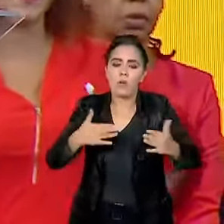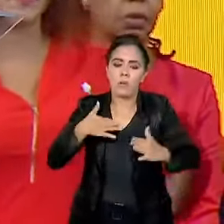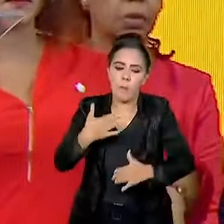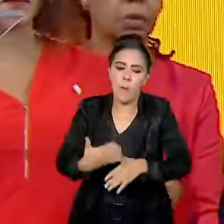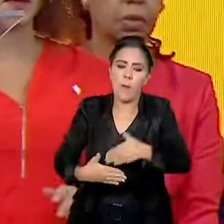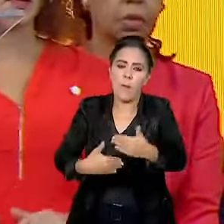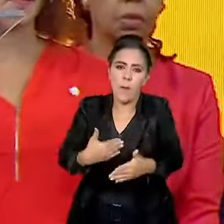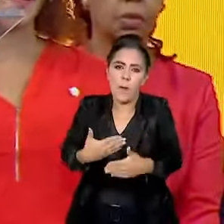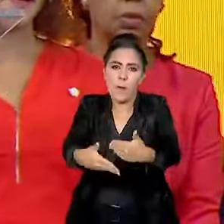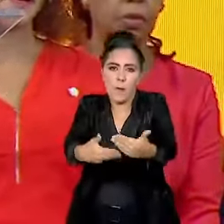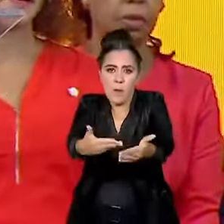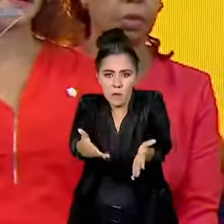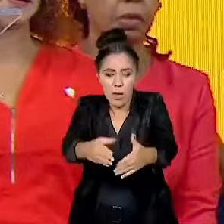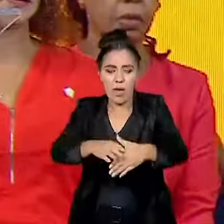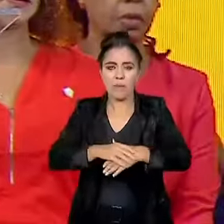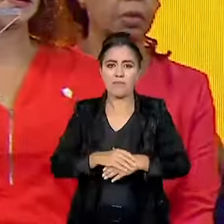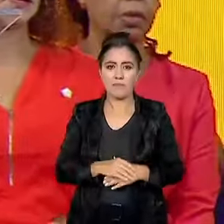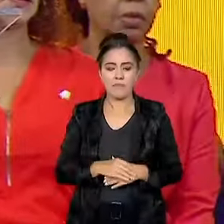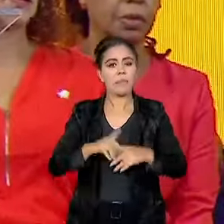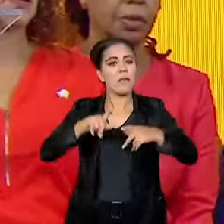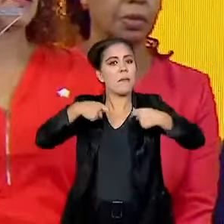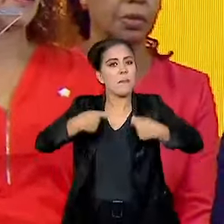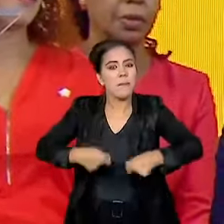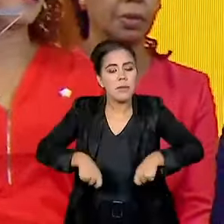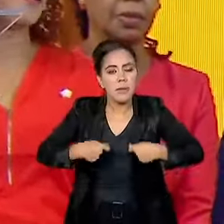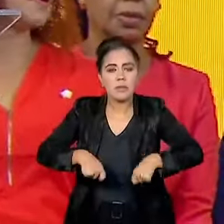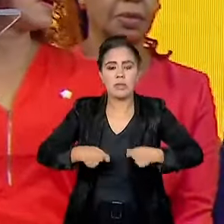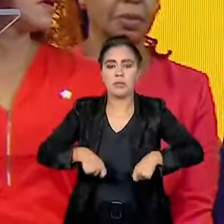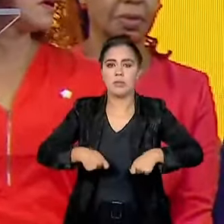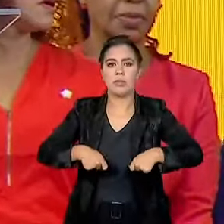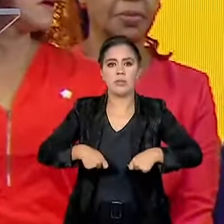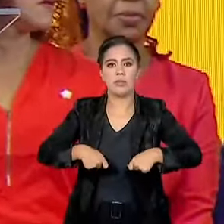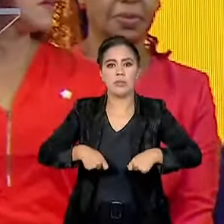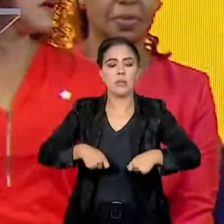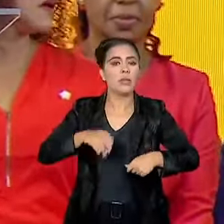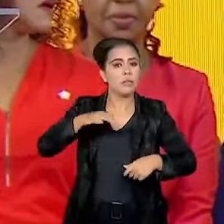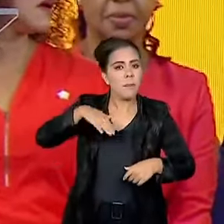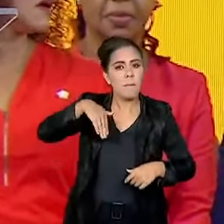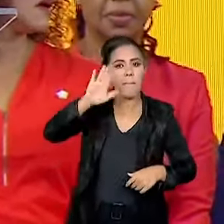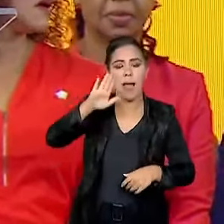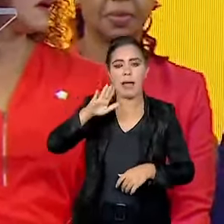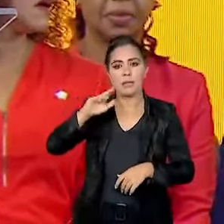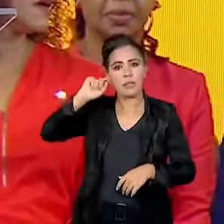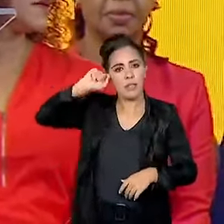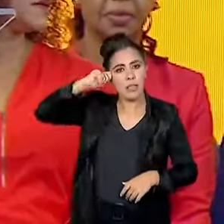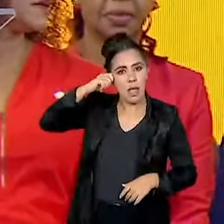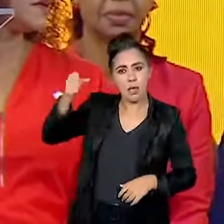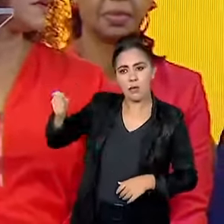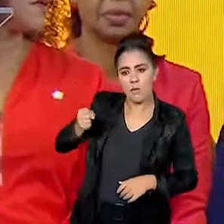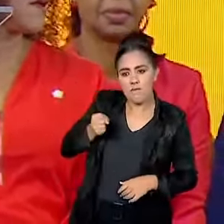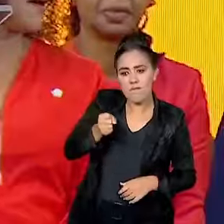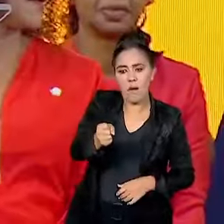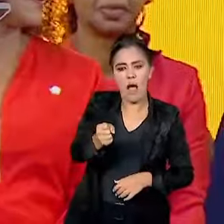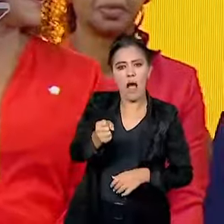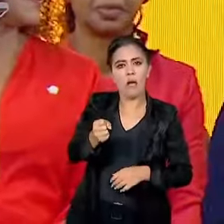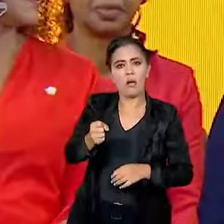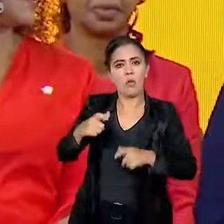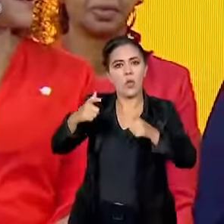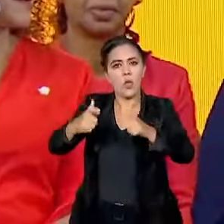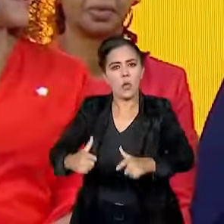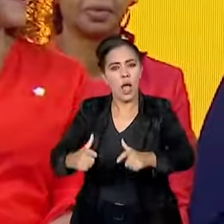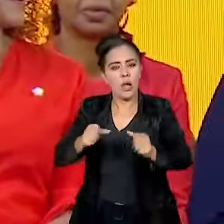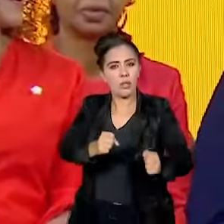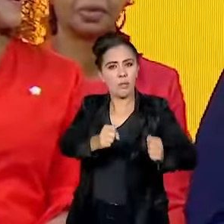um longo caminho a percorrer. Precisamos de cada vez mais negros ocupando espaços de poder,